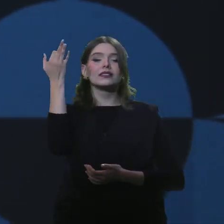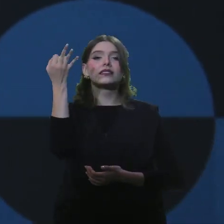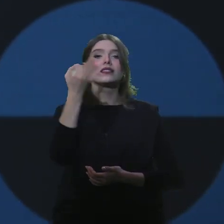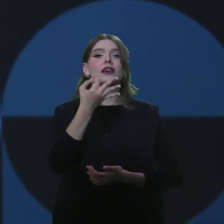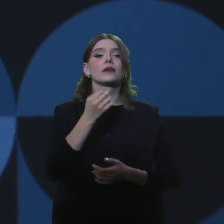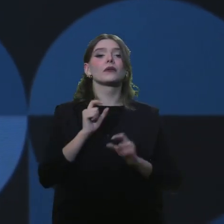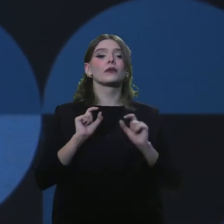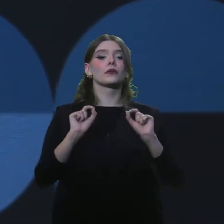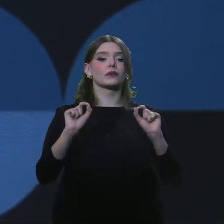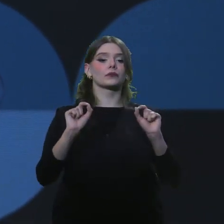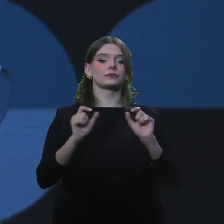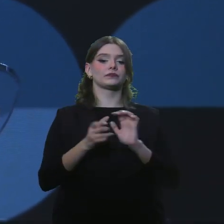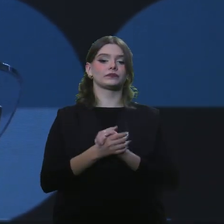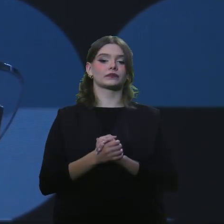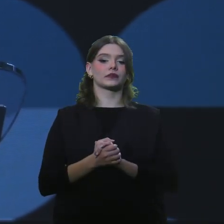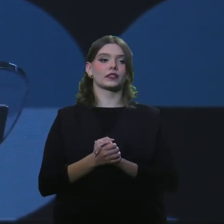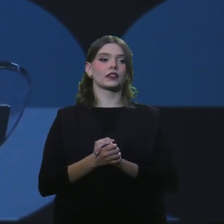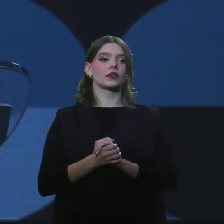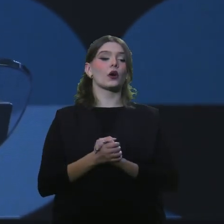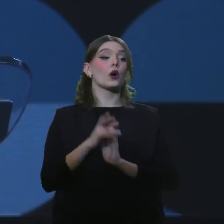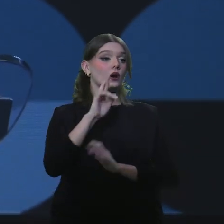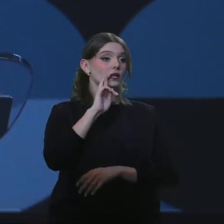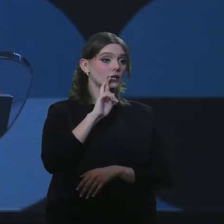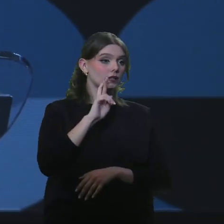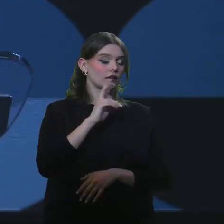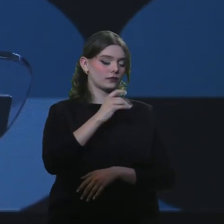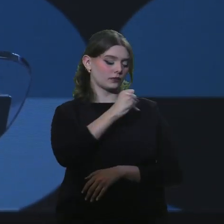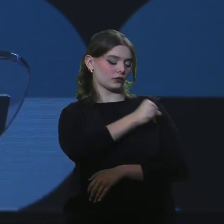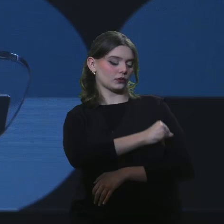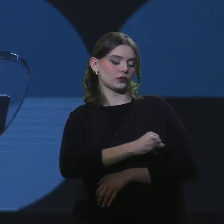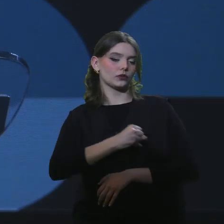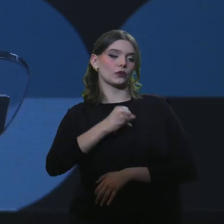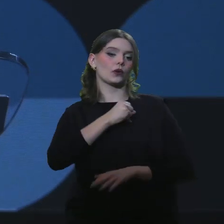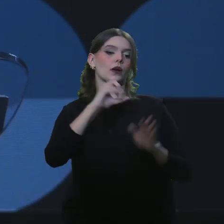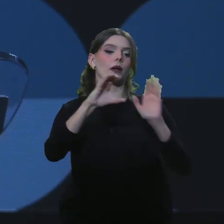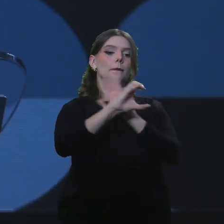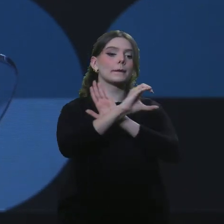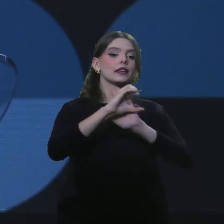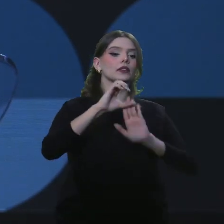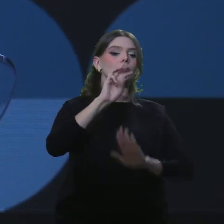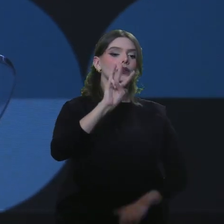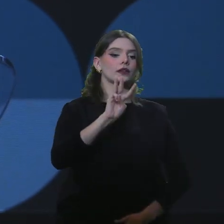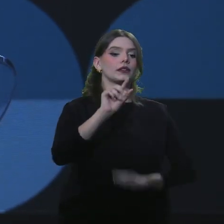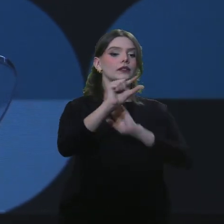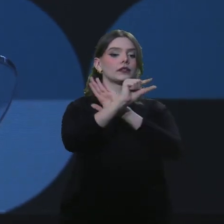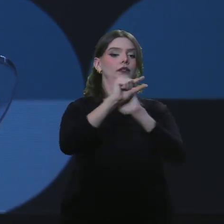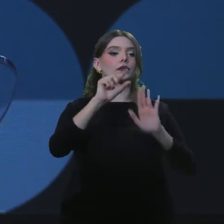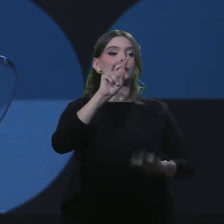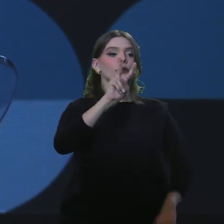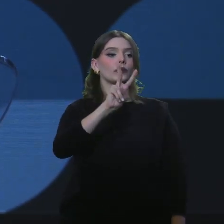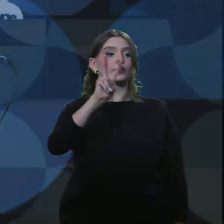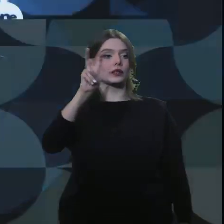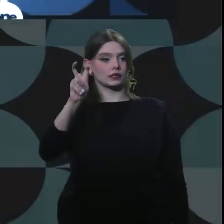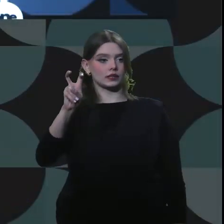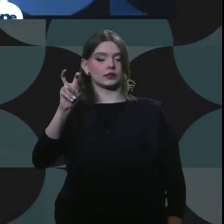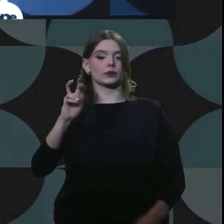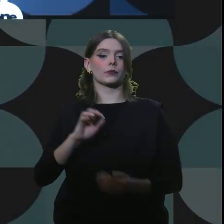E eu vou ler essa resposta. João 3, 25. Ele diz assim: